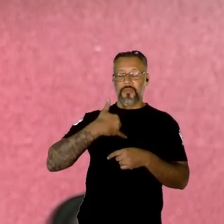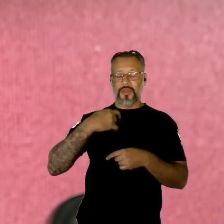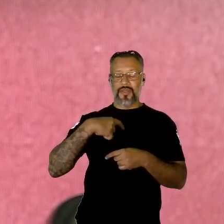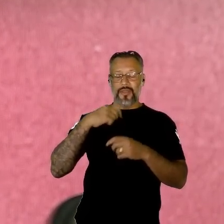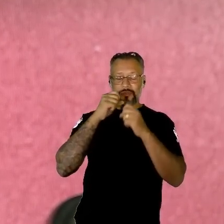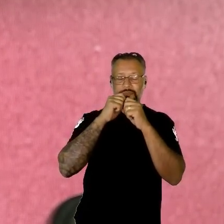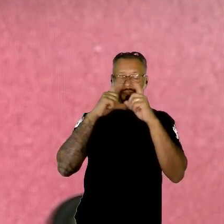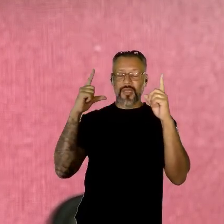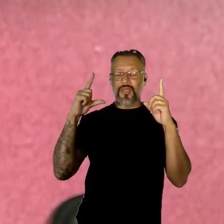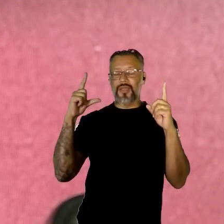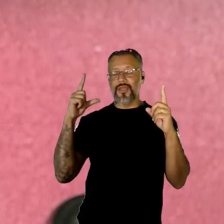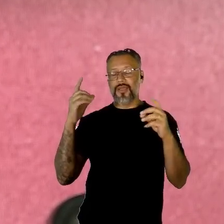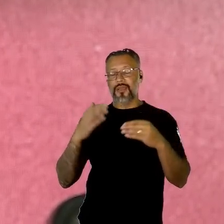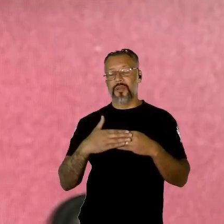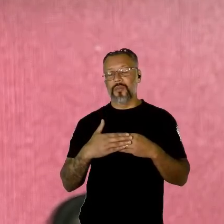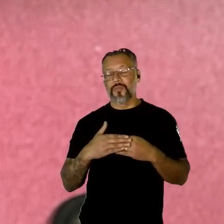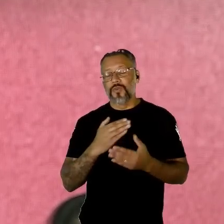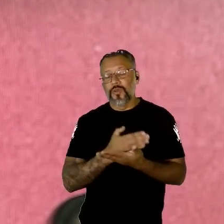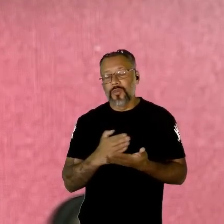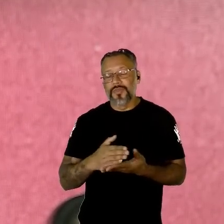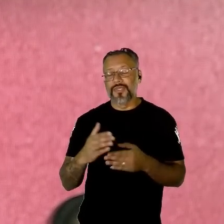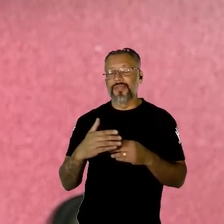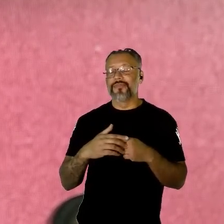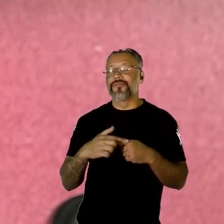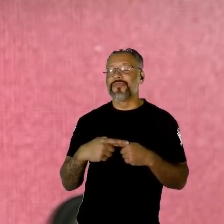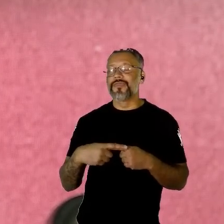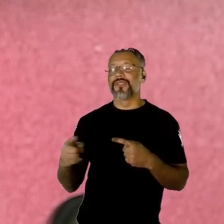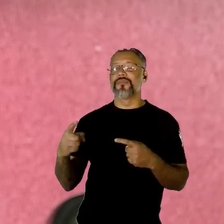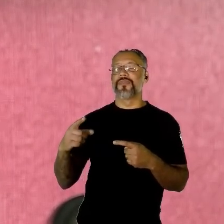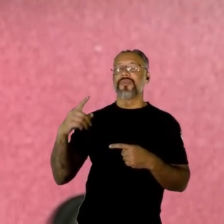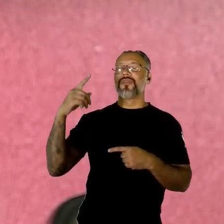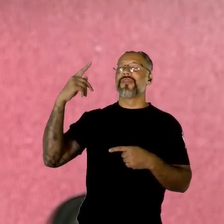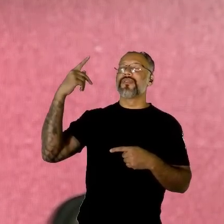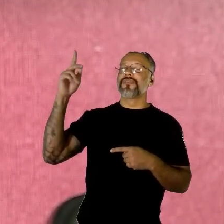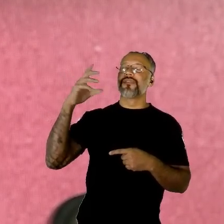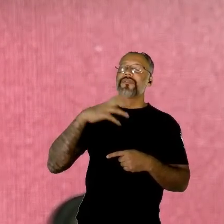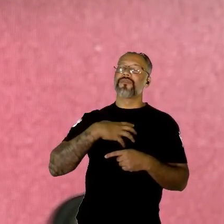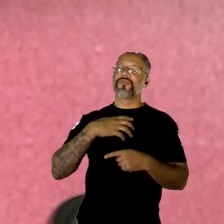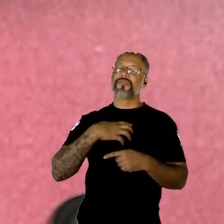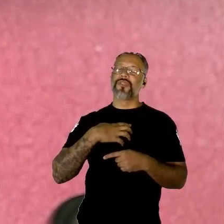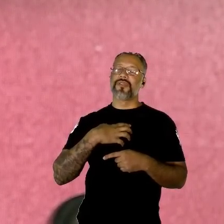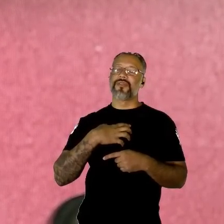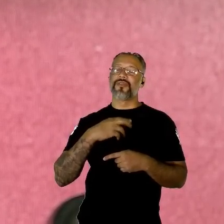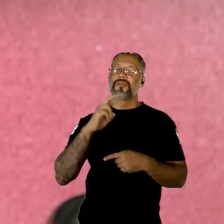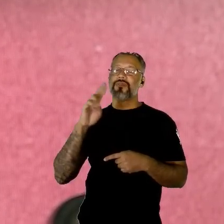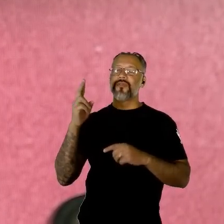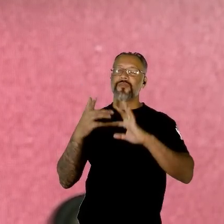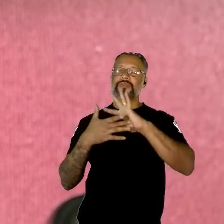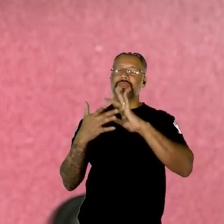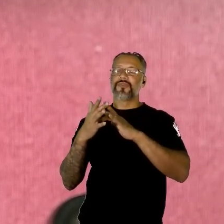todos nós possamos começar esta semana do jeito que o senhor deseja em nome de Jesus amém